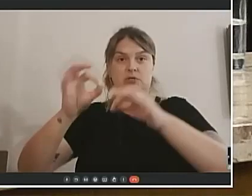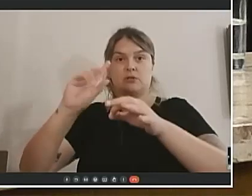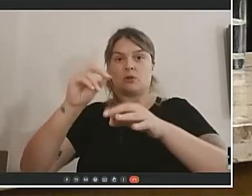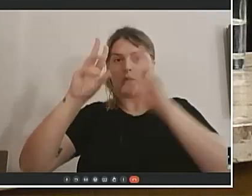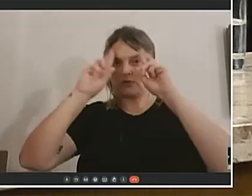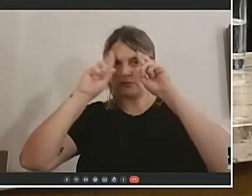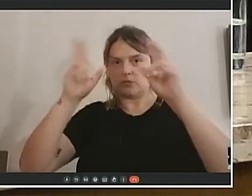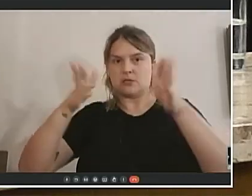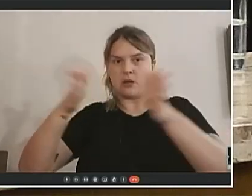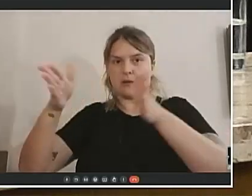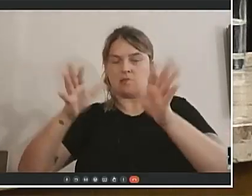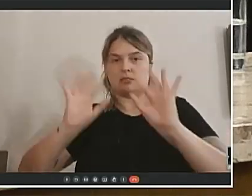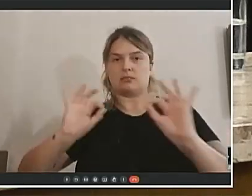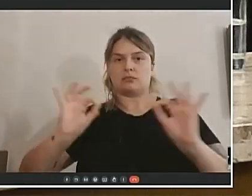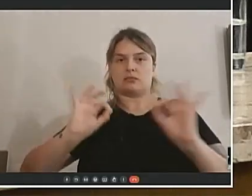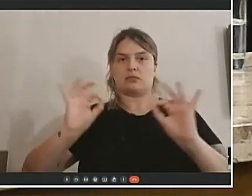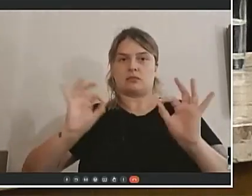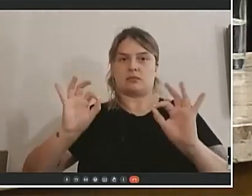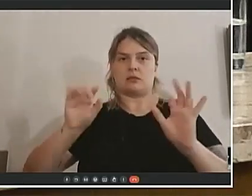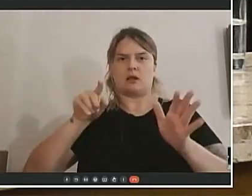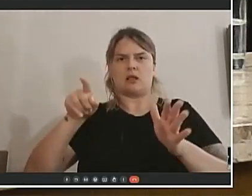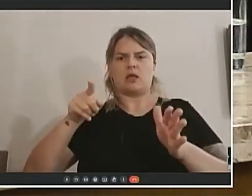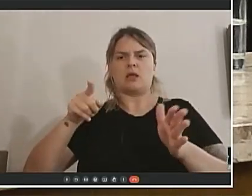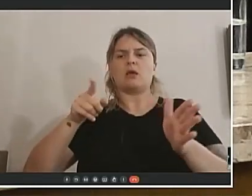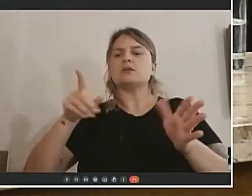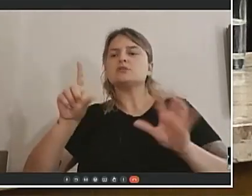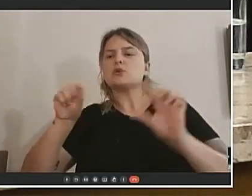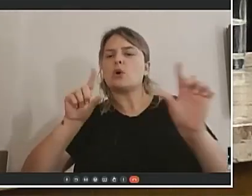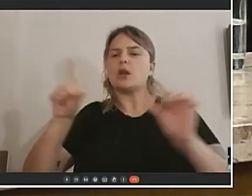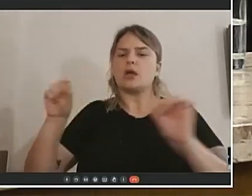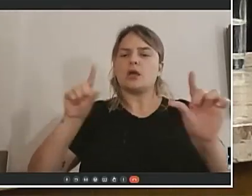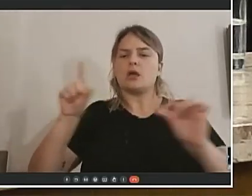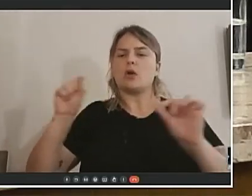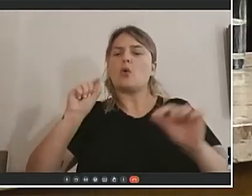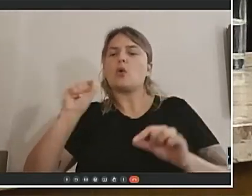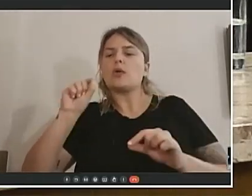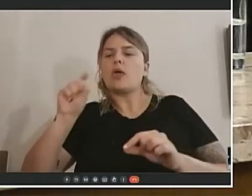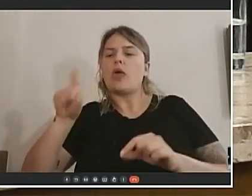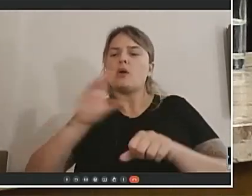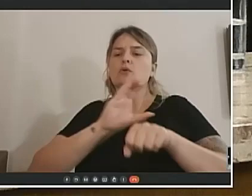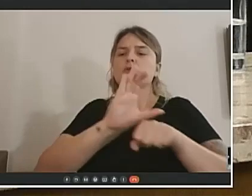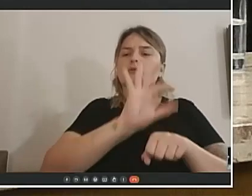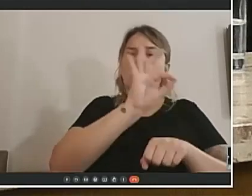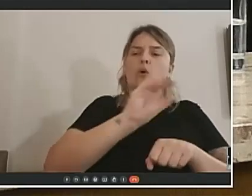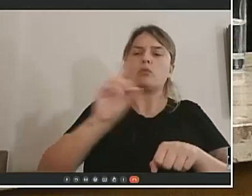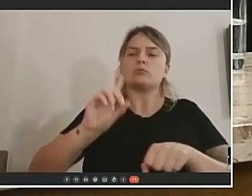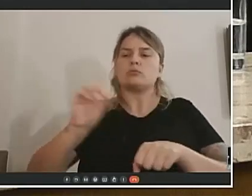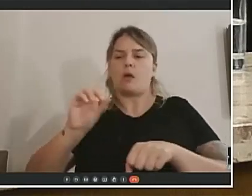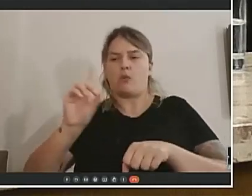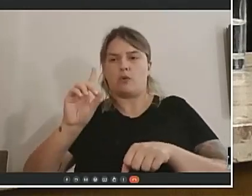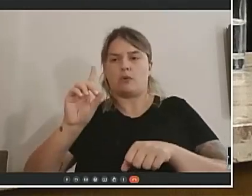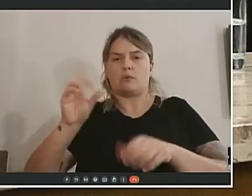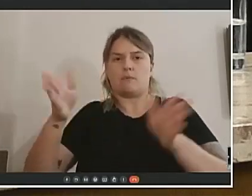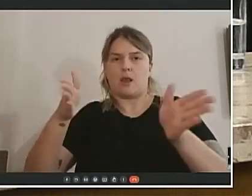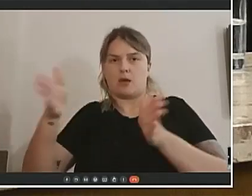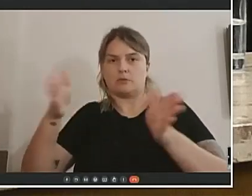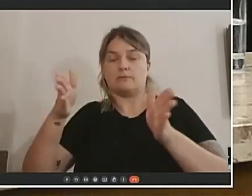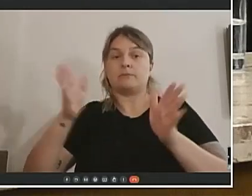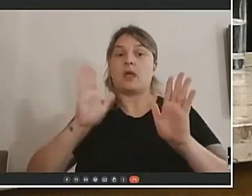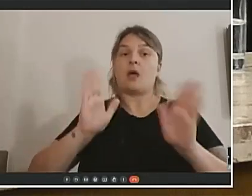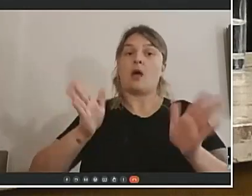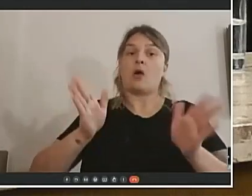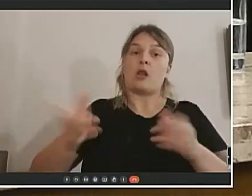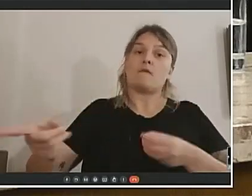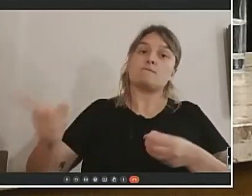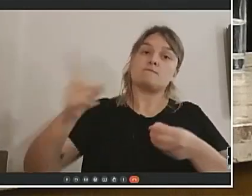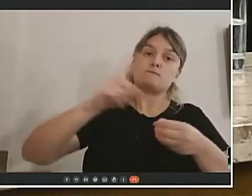nenhum ali definia ela escolhi o que era constitucional ou não agora voltou faz